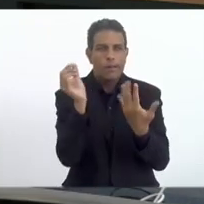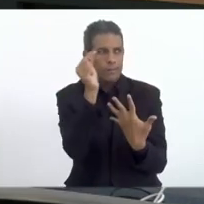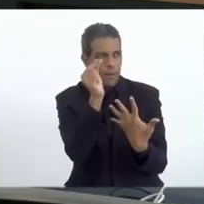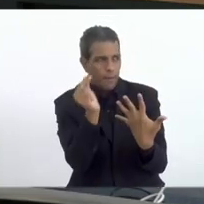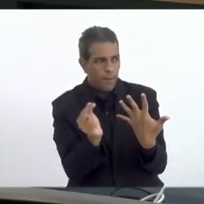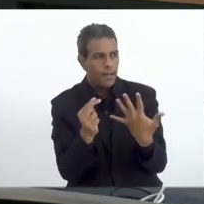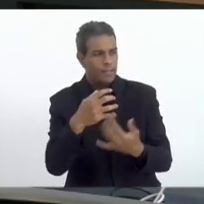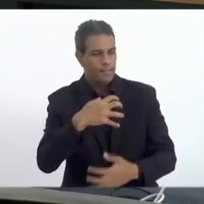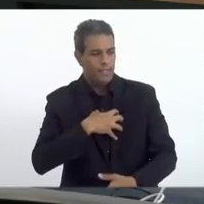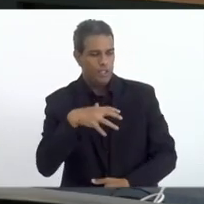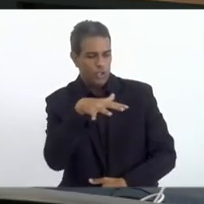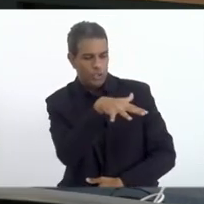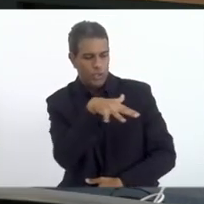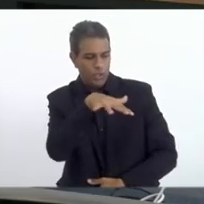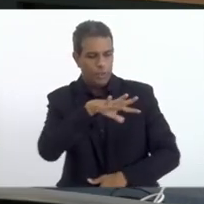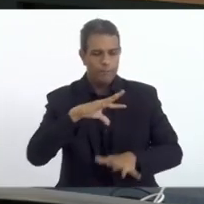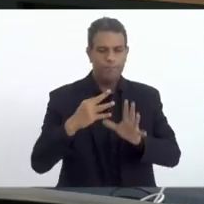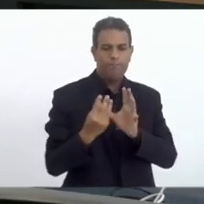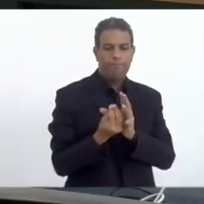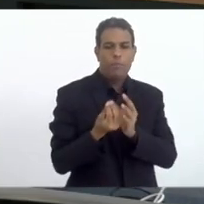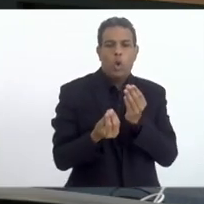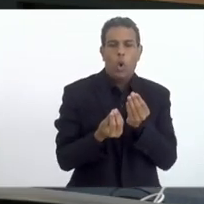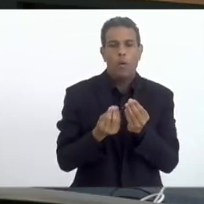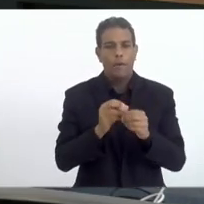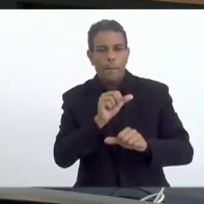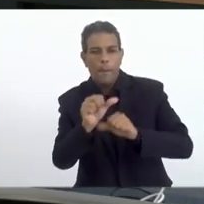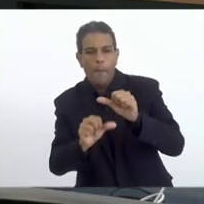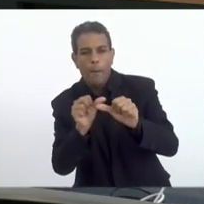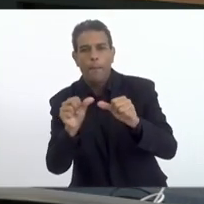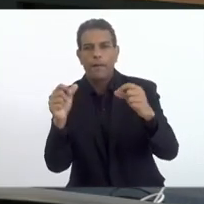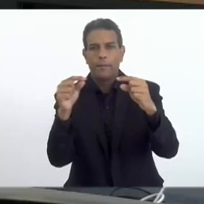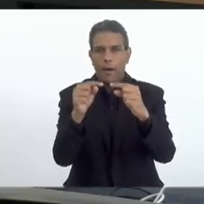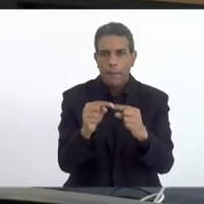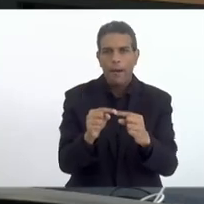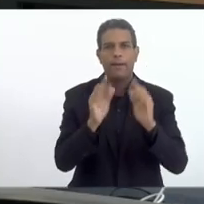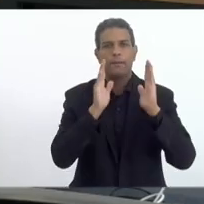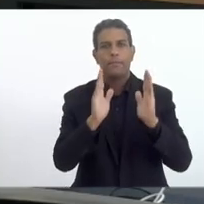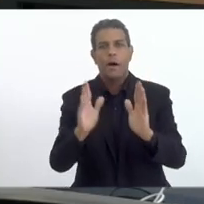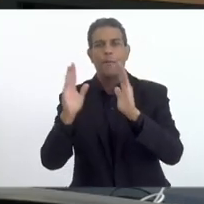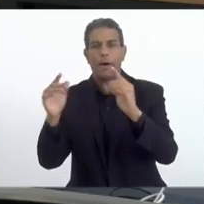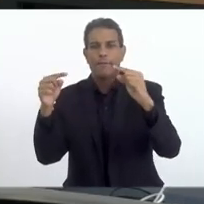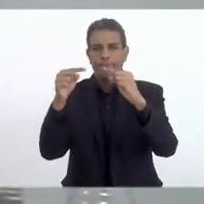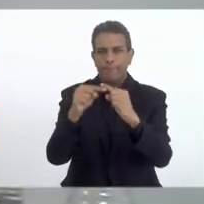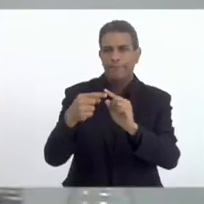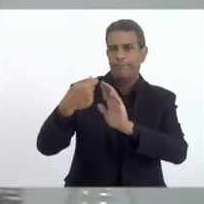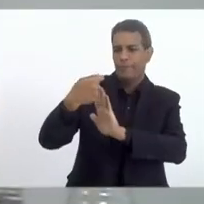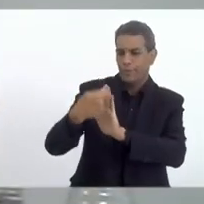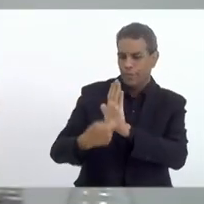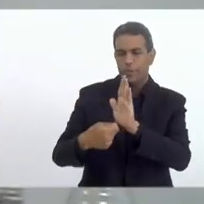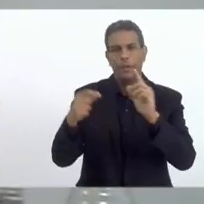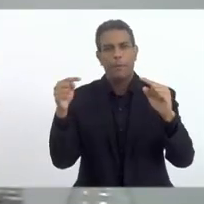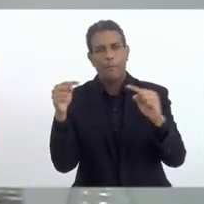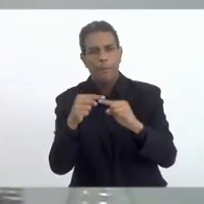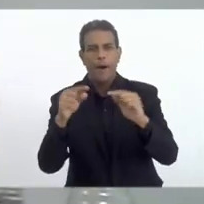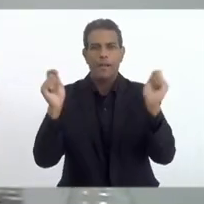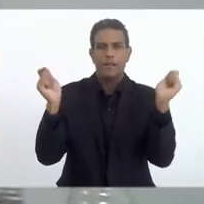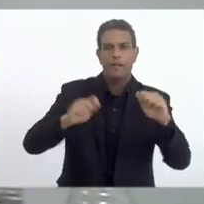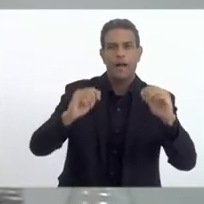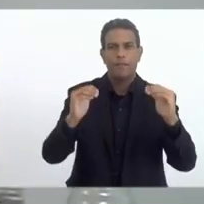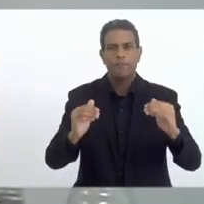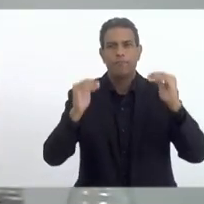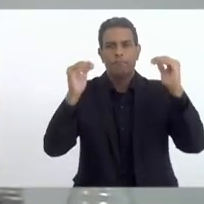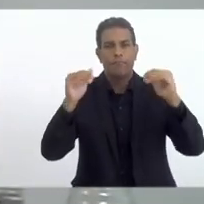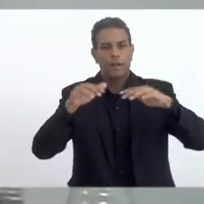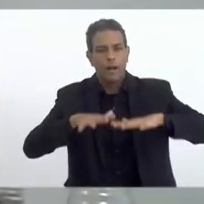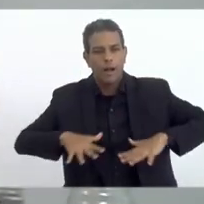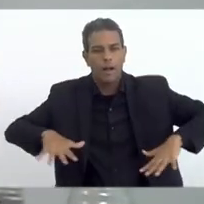tem sentido algum fazer qualquer alteração numa determinada carreira de um determinado órgão ou autarquia ou